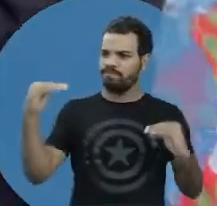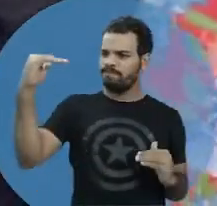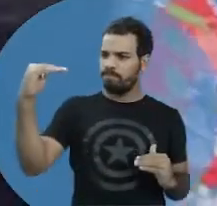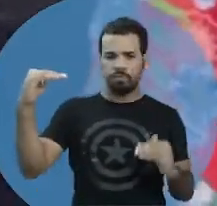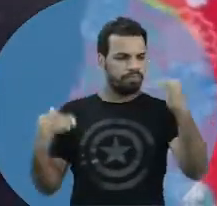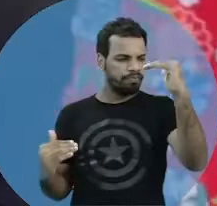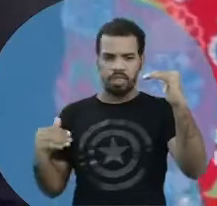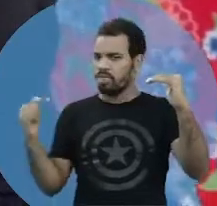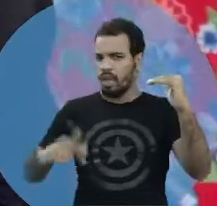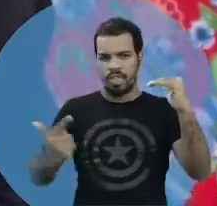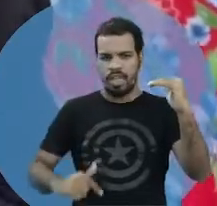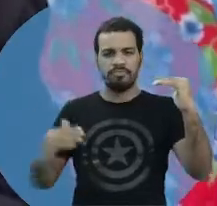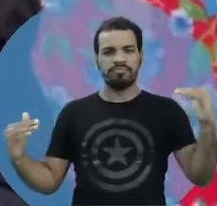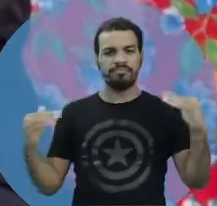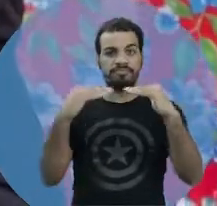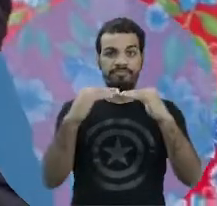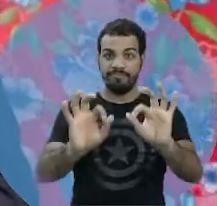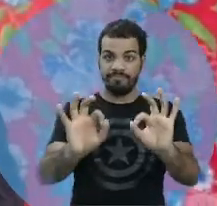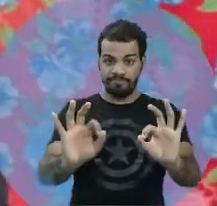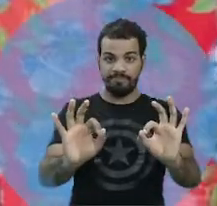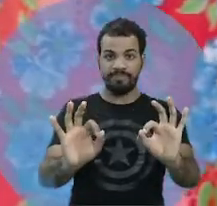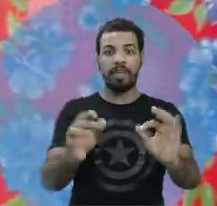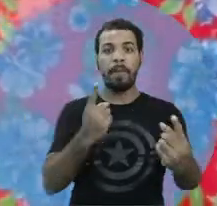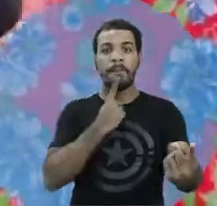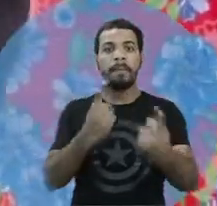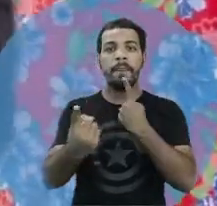nasce e firma-se através do diálogo.